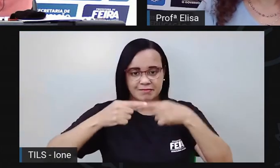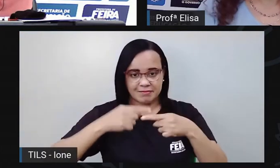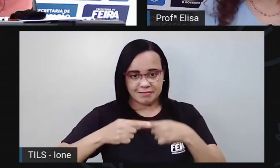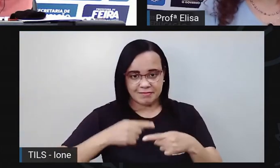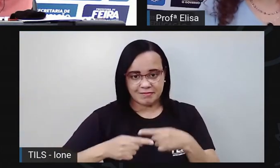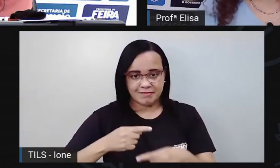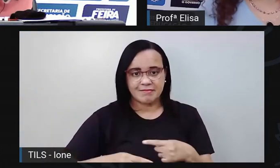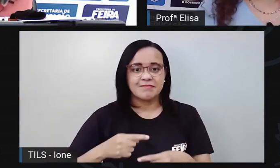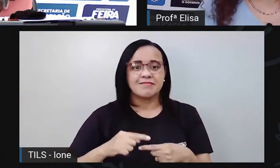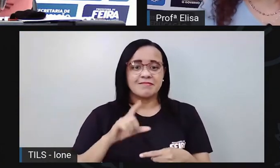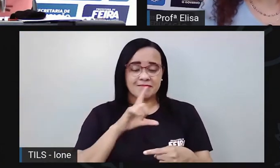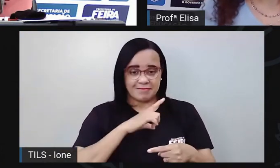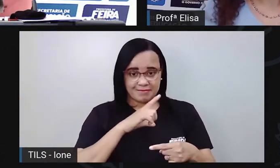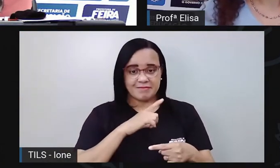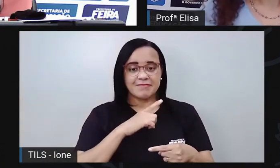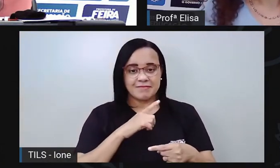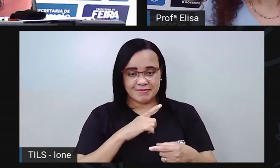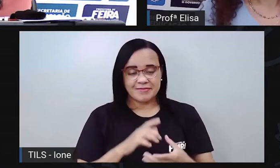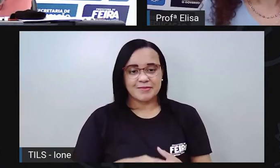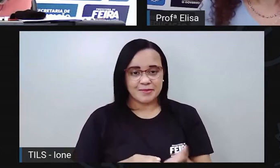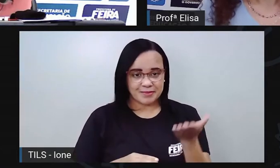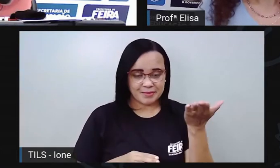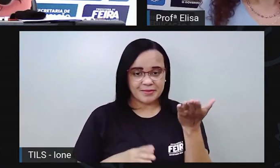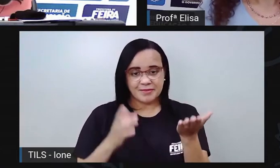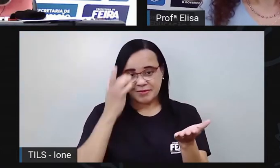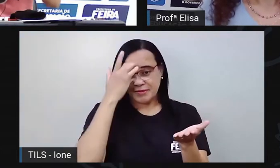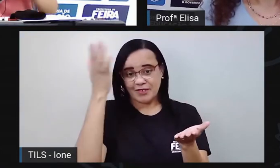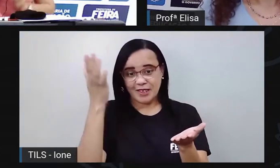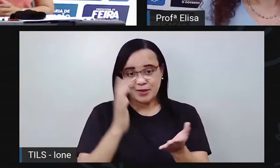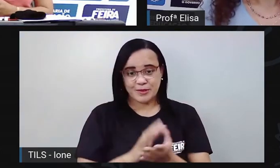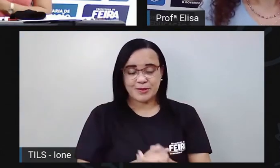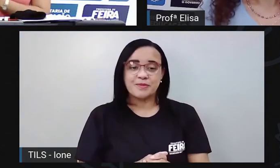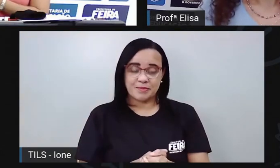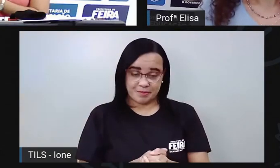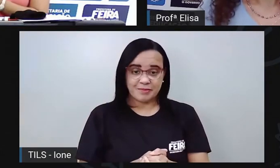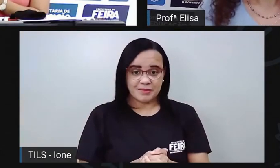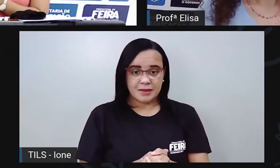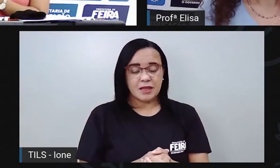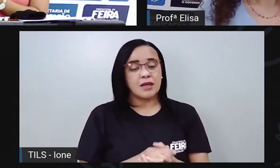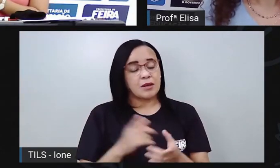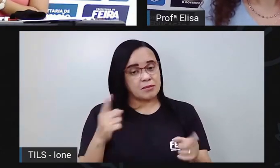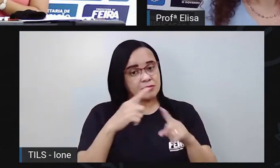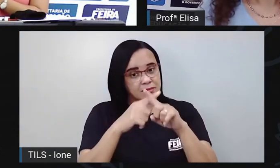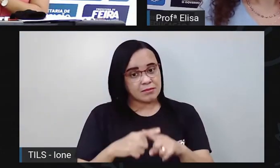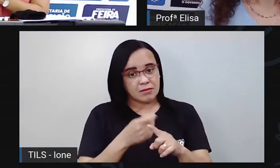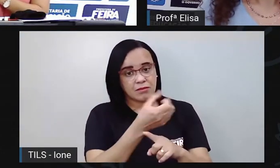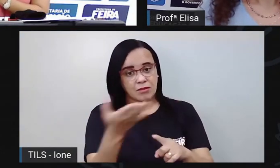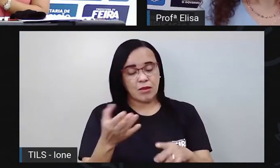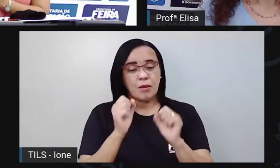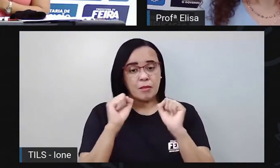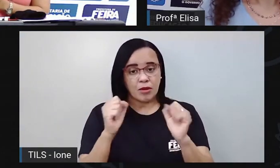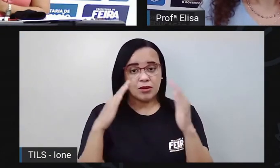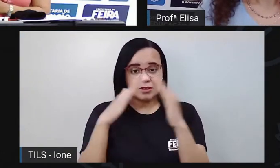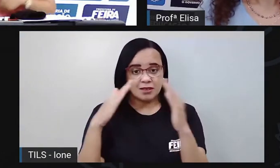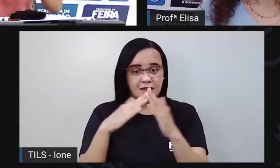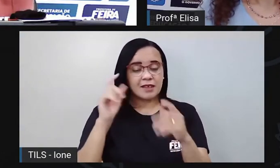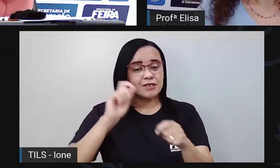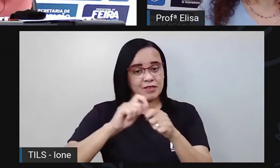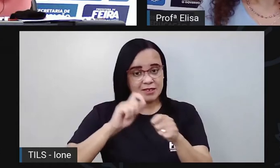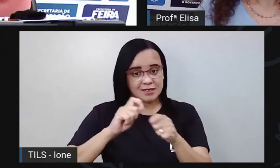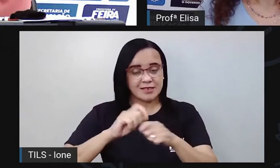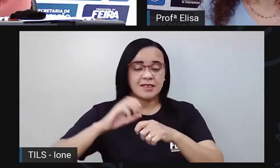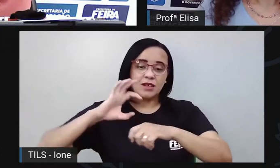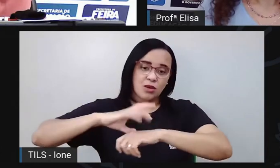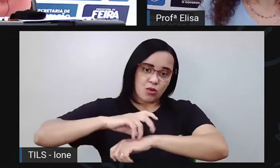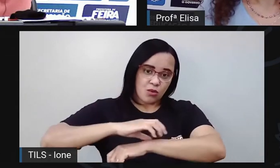enrolar e desenrolar Dona Aranha isso então fica o desafio aí para você tá você em casa fazer uma